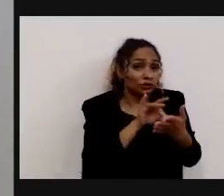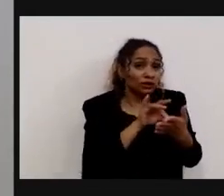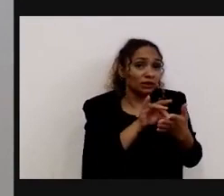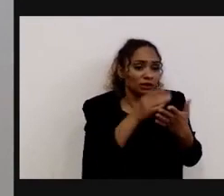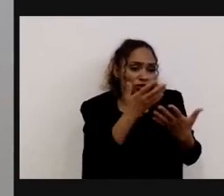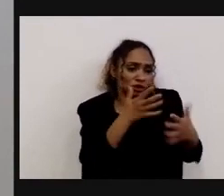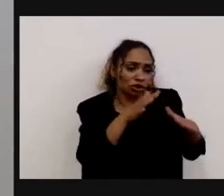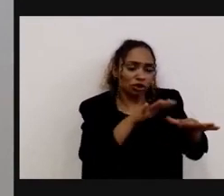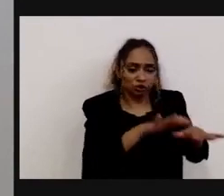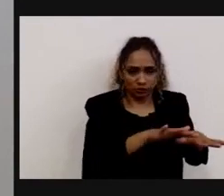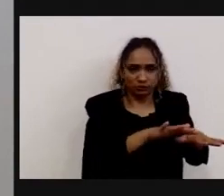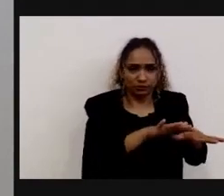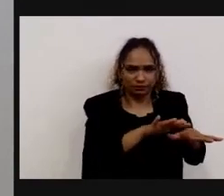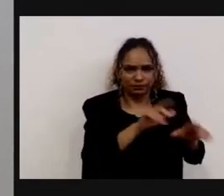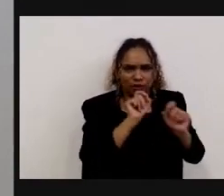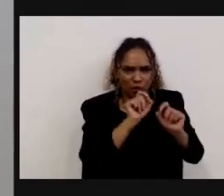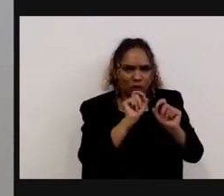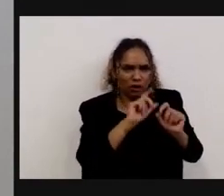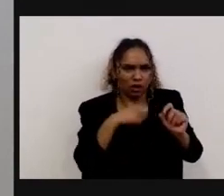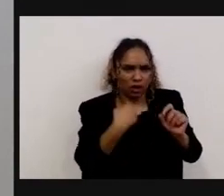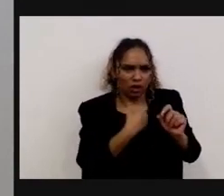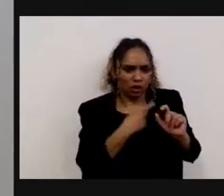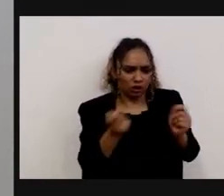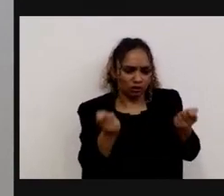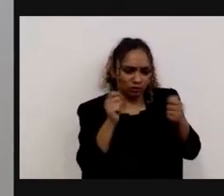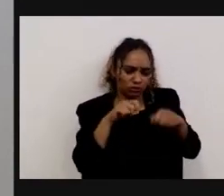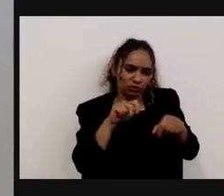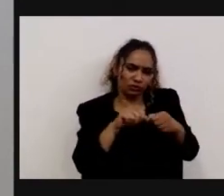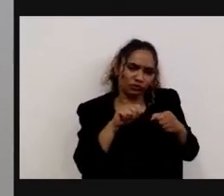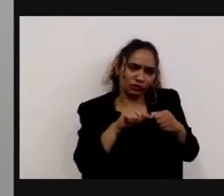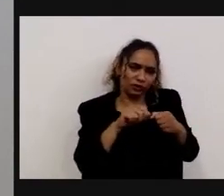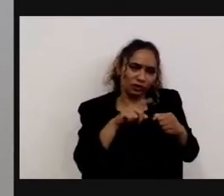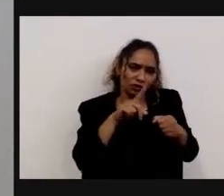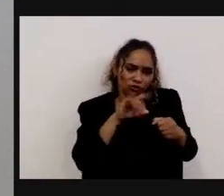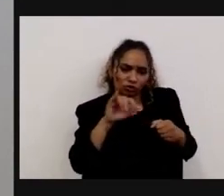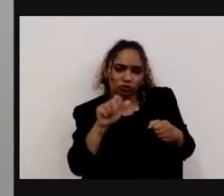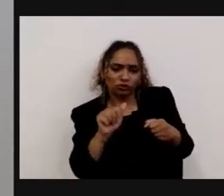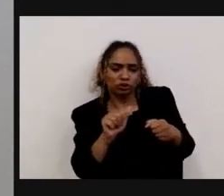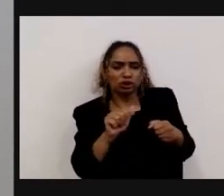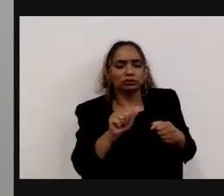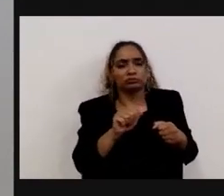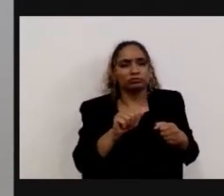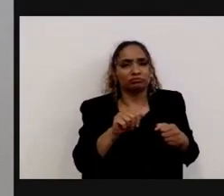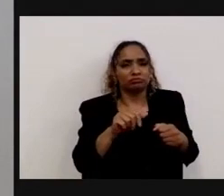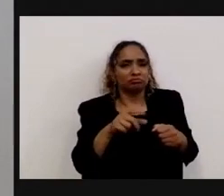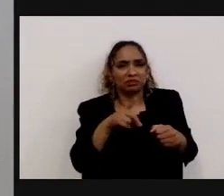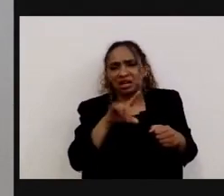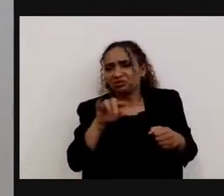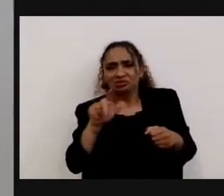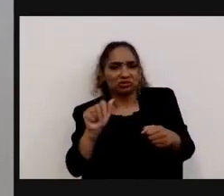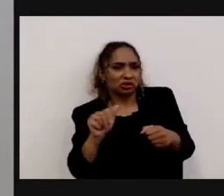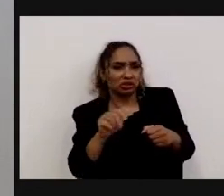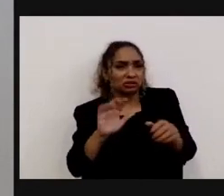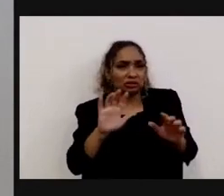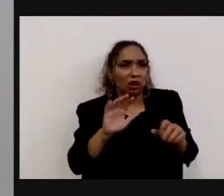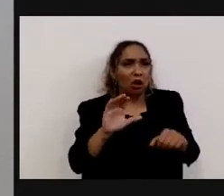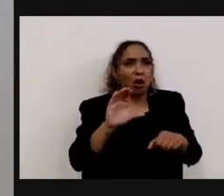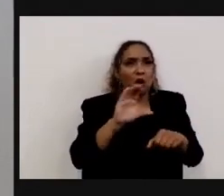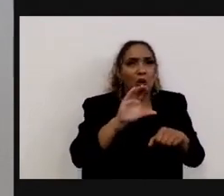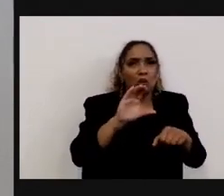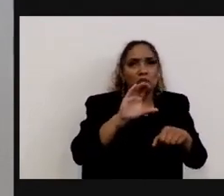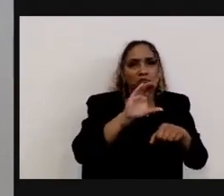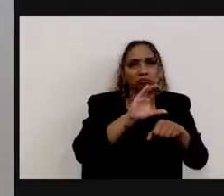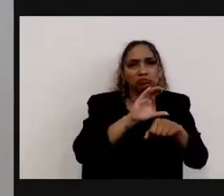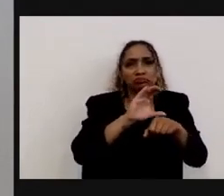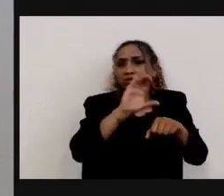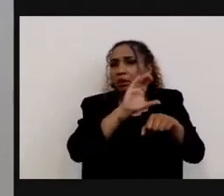inclusivas o que que a gente como é que a gente pode fazer isso no nosso dia a dia né e não só fazer um seminário e chamar três pessoas